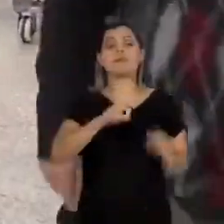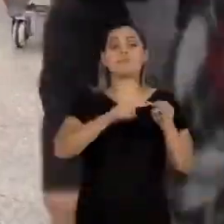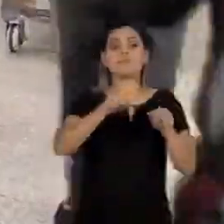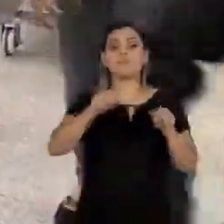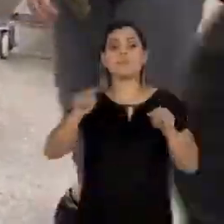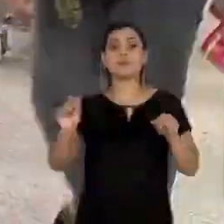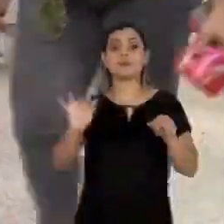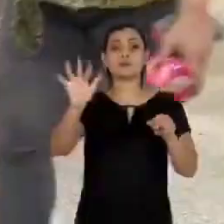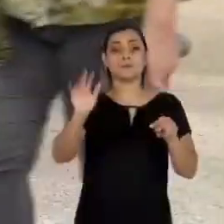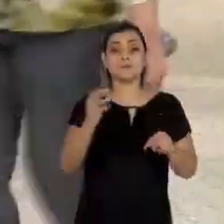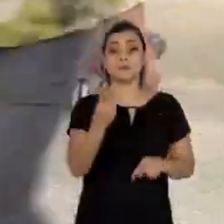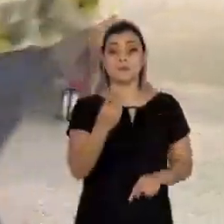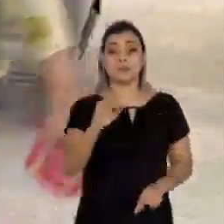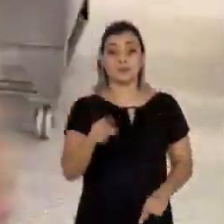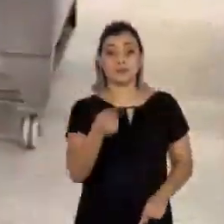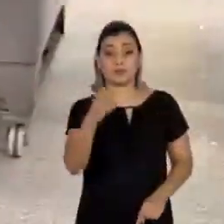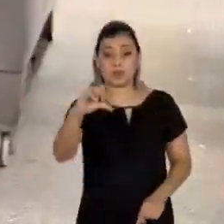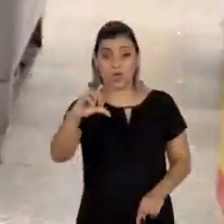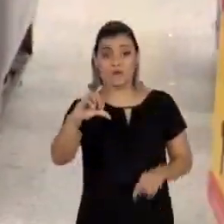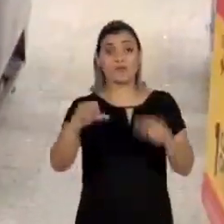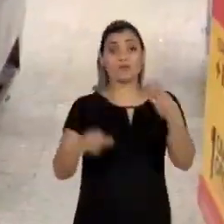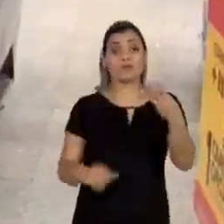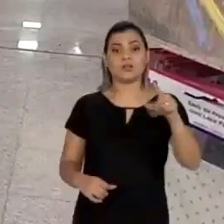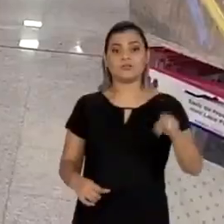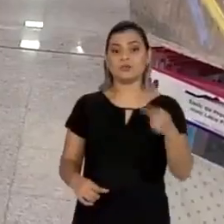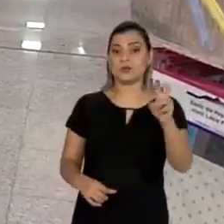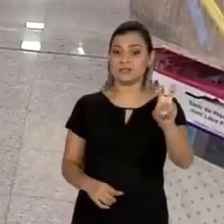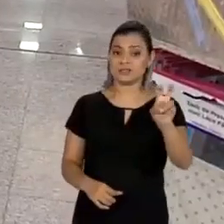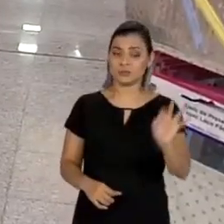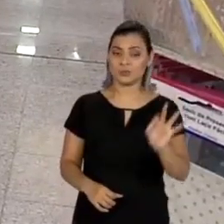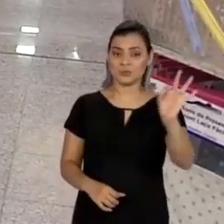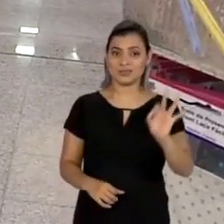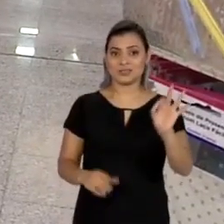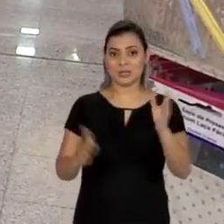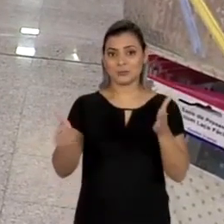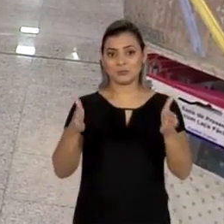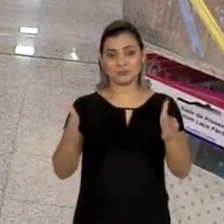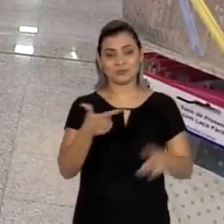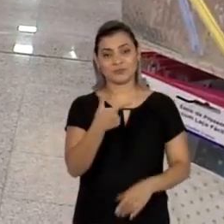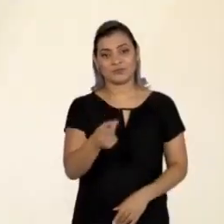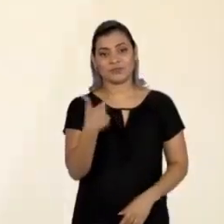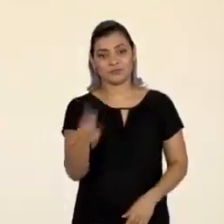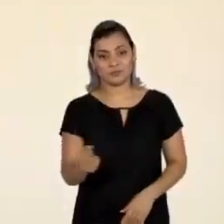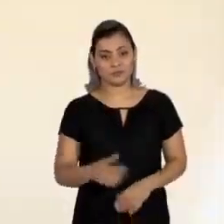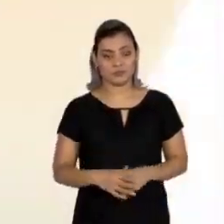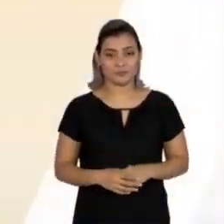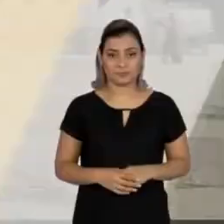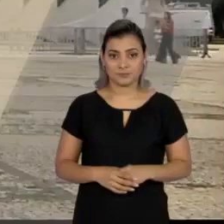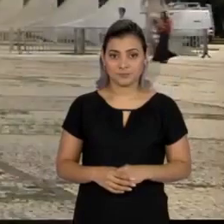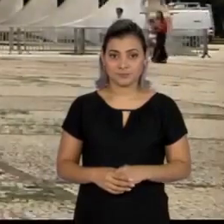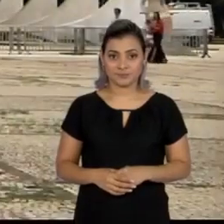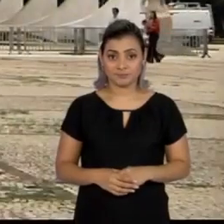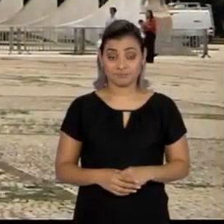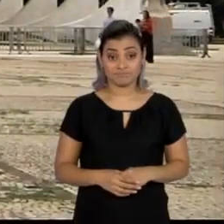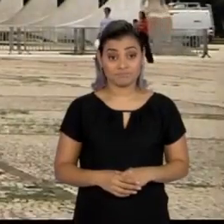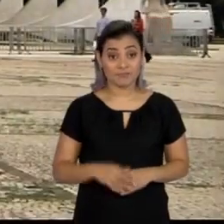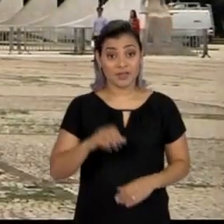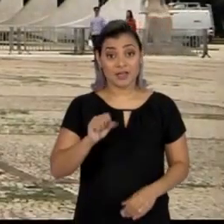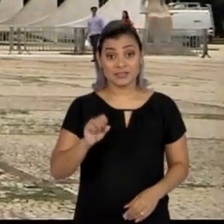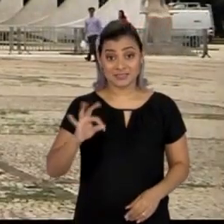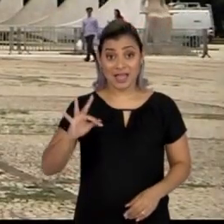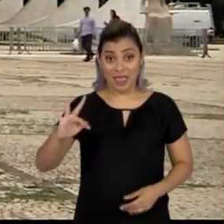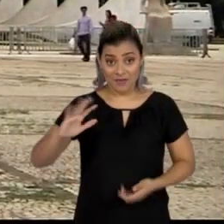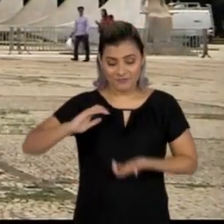inflação, caiu de 3,9% para 3,5% em 2020. O Supremo